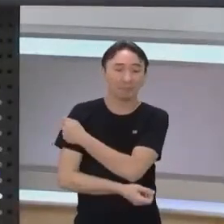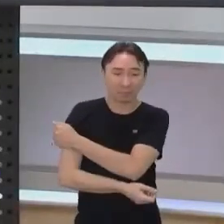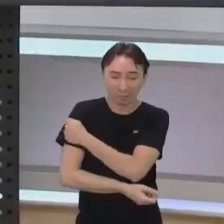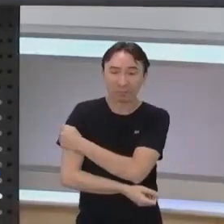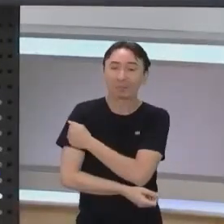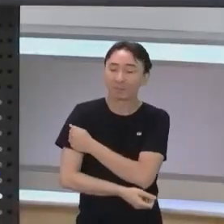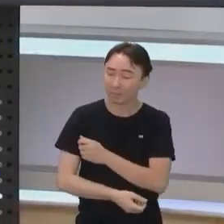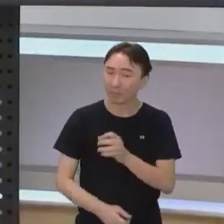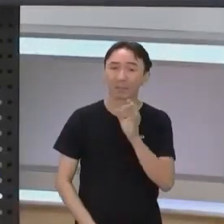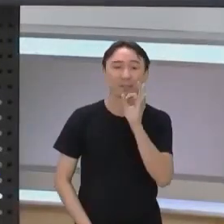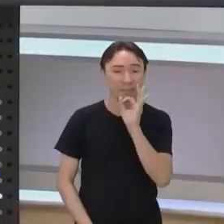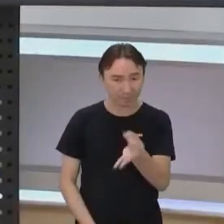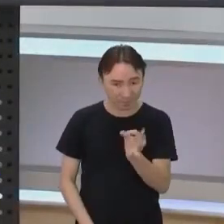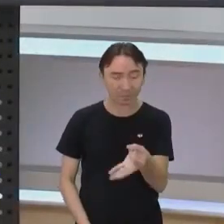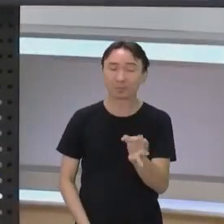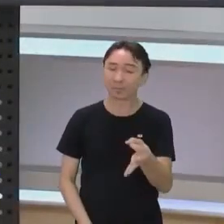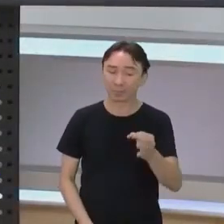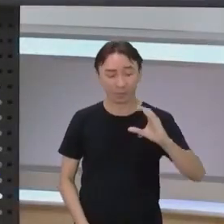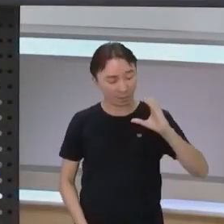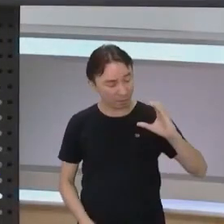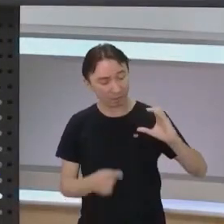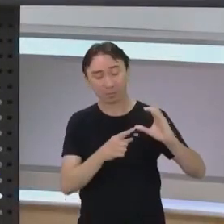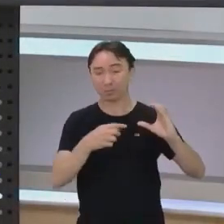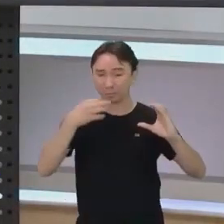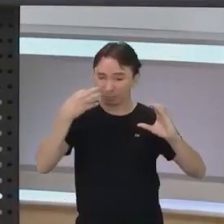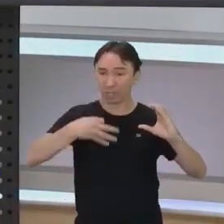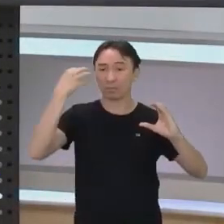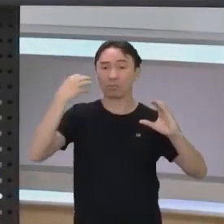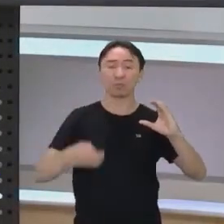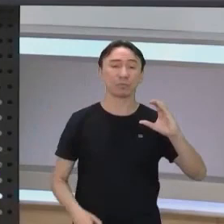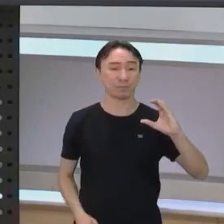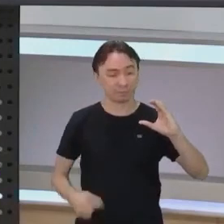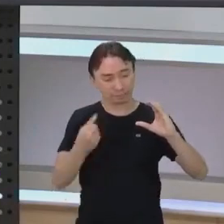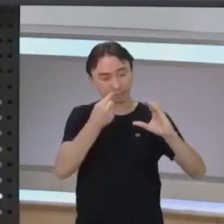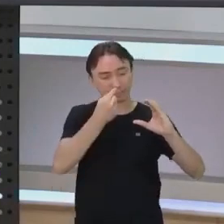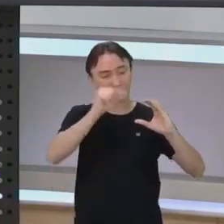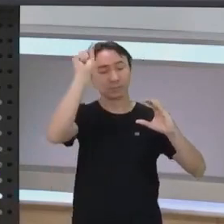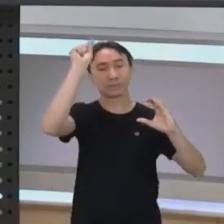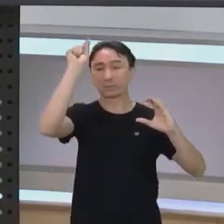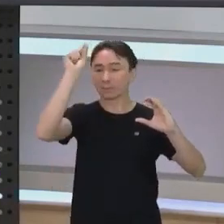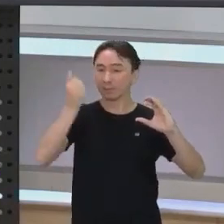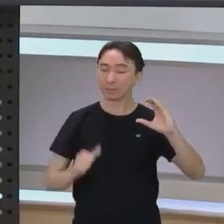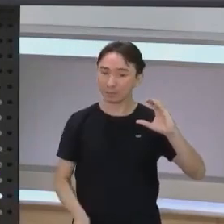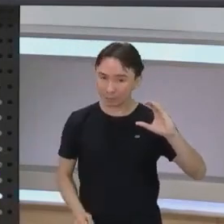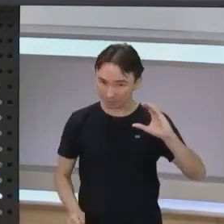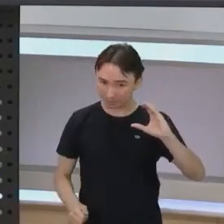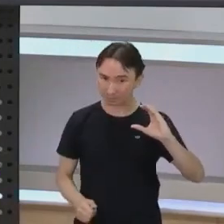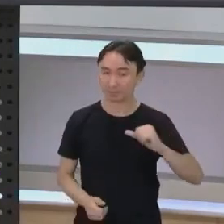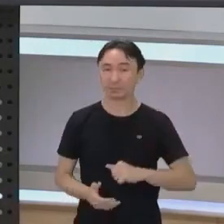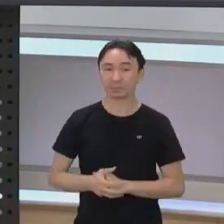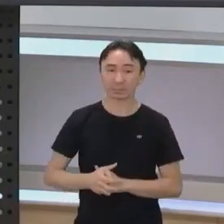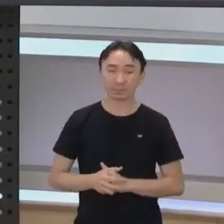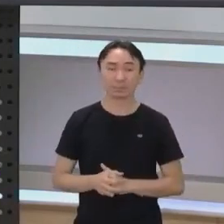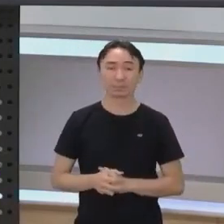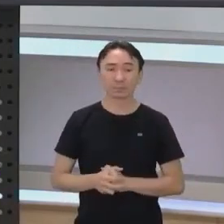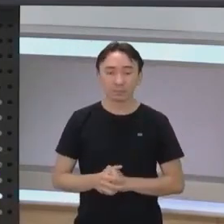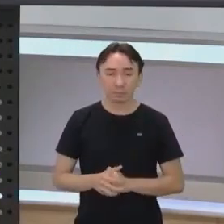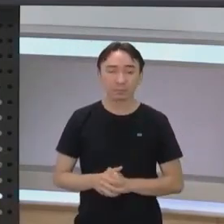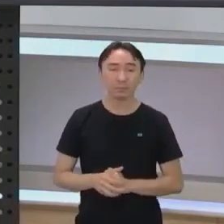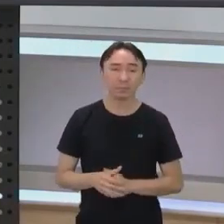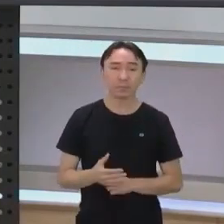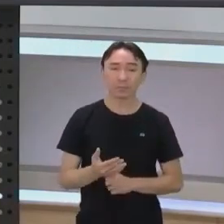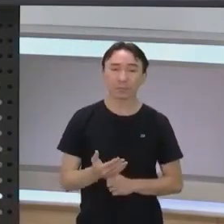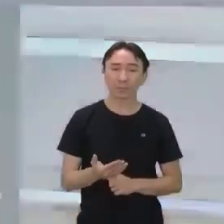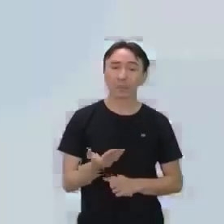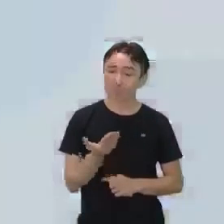a alternativa C, o item C, mais adequado então para essa resposta, que seria a resposta